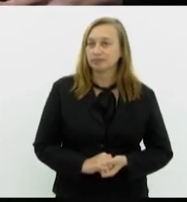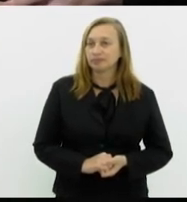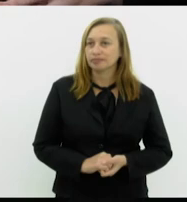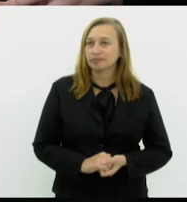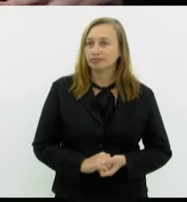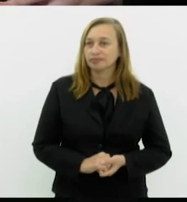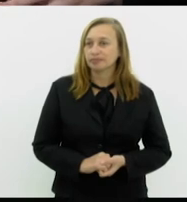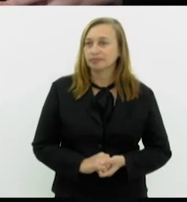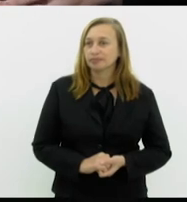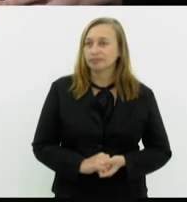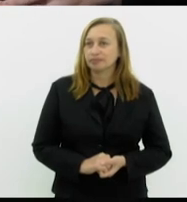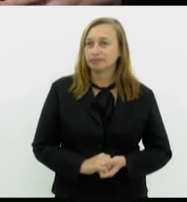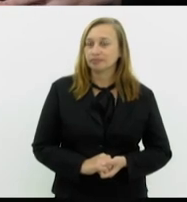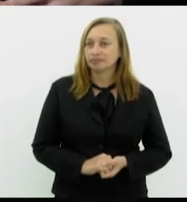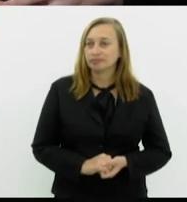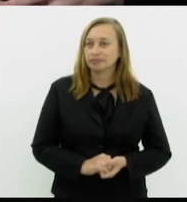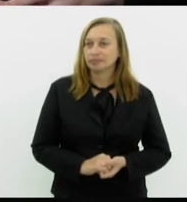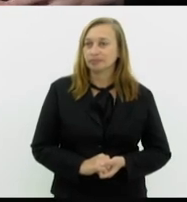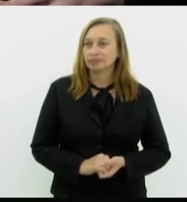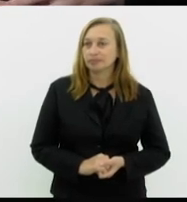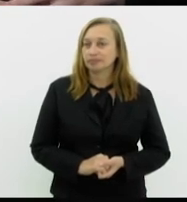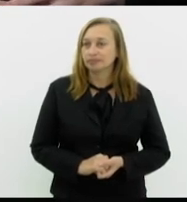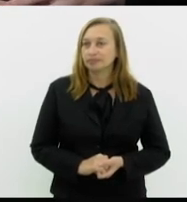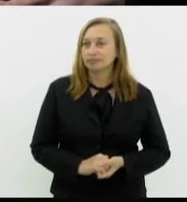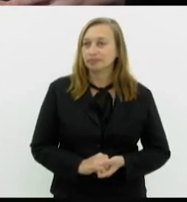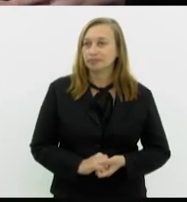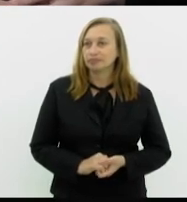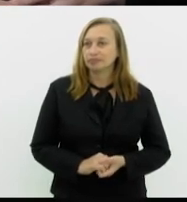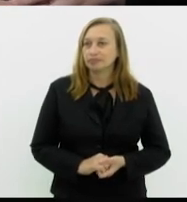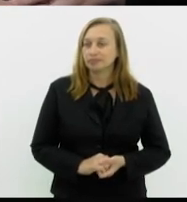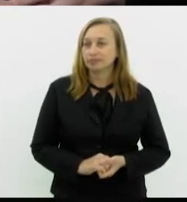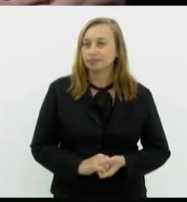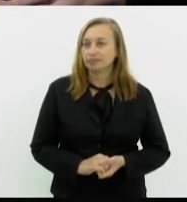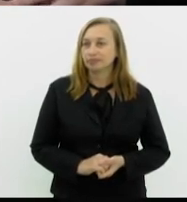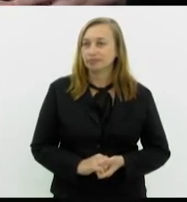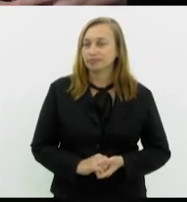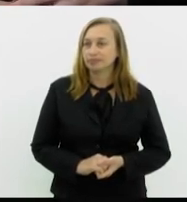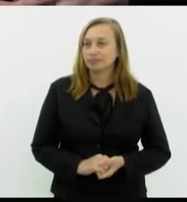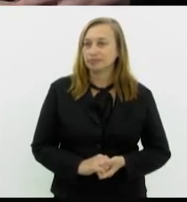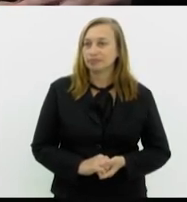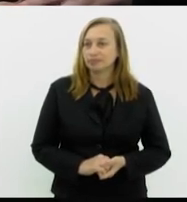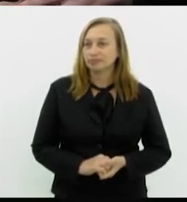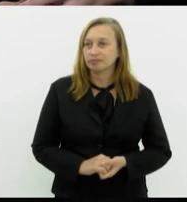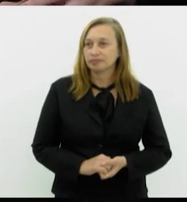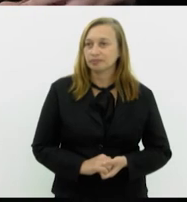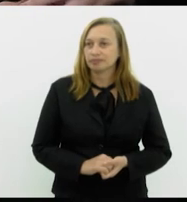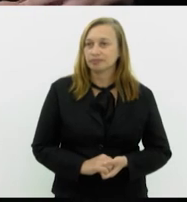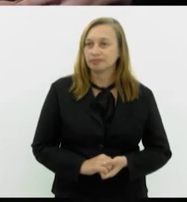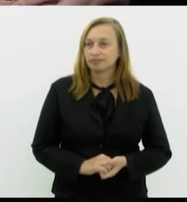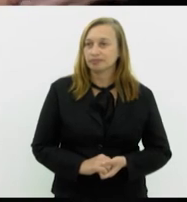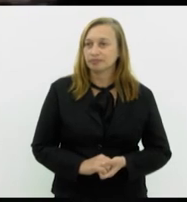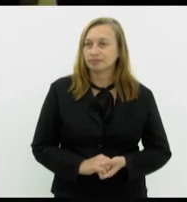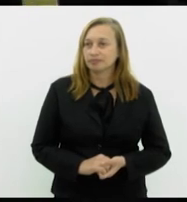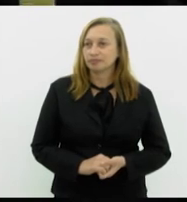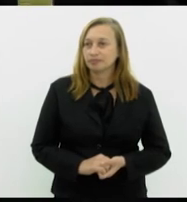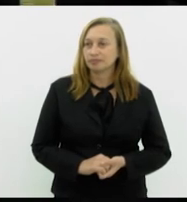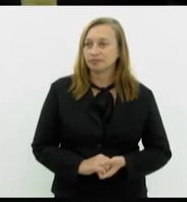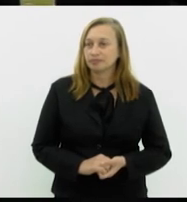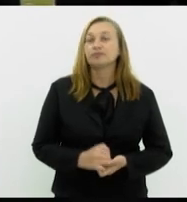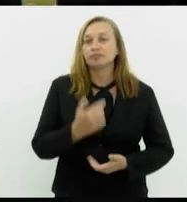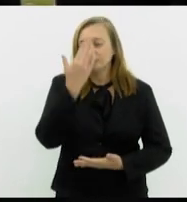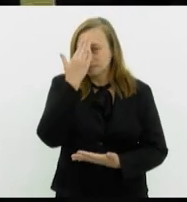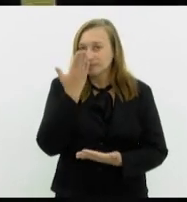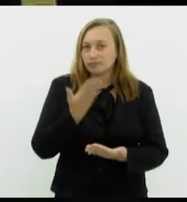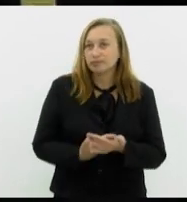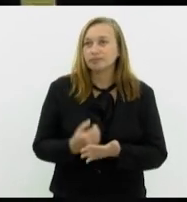Janeiro, because we have one of our biggest company, Petronas, being in Rio. Eu